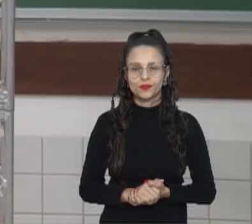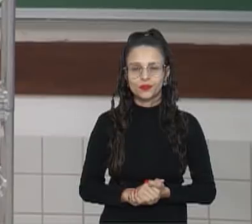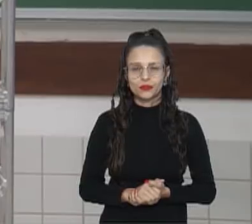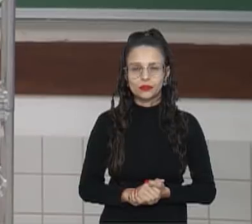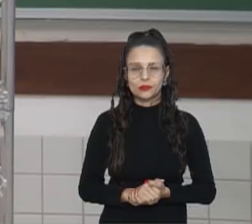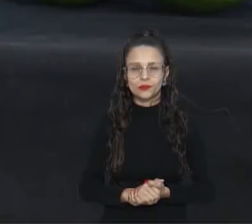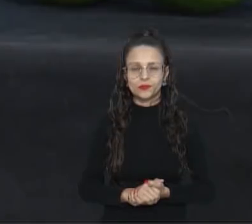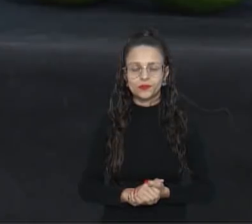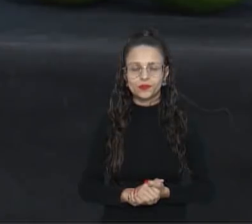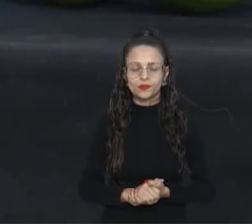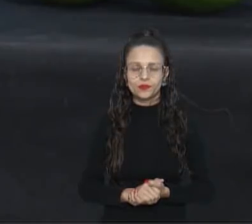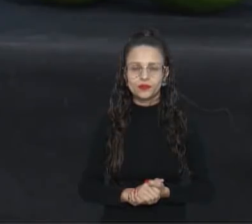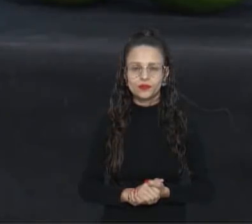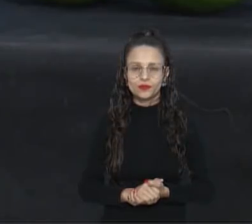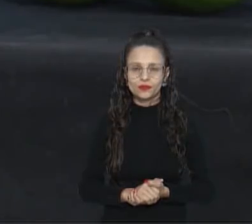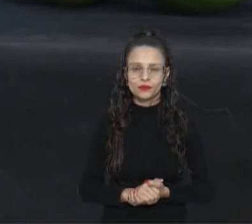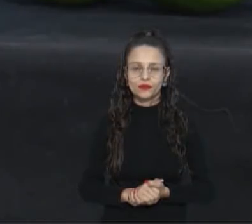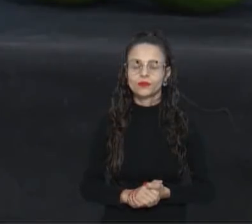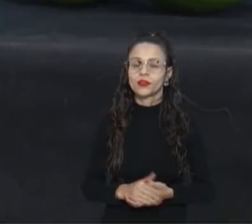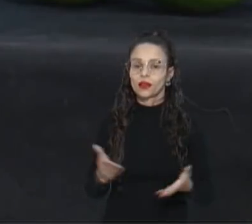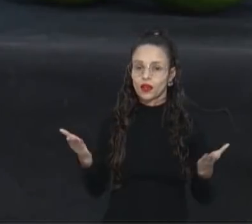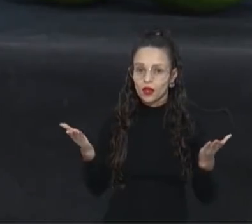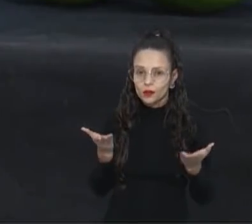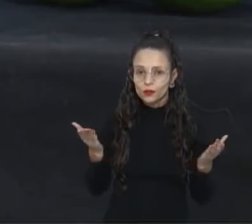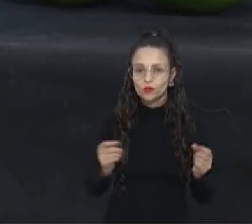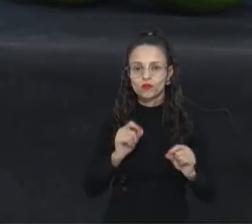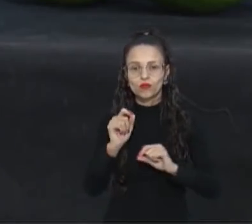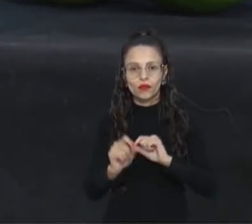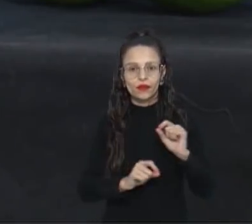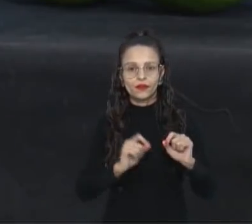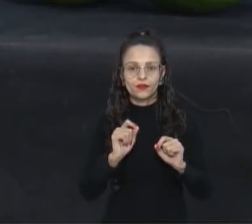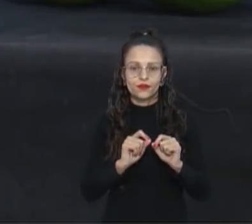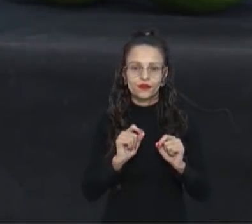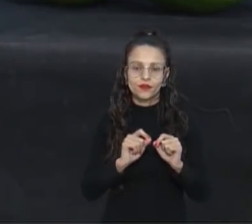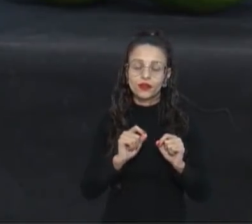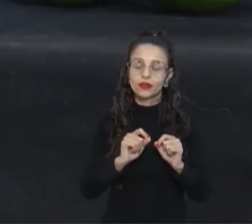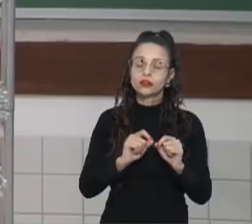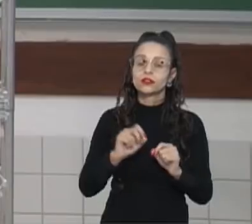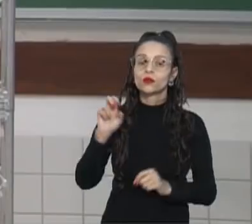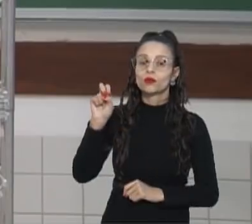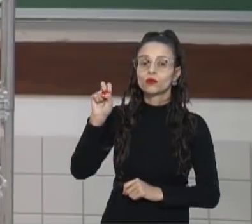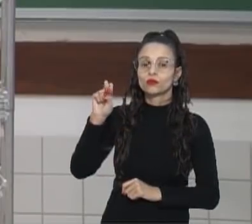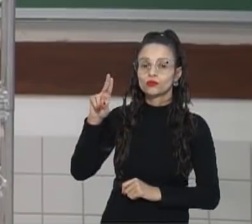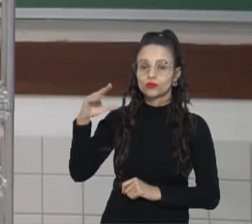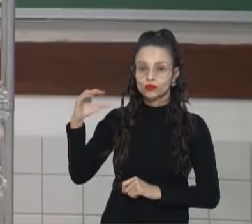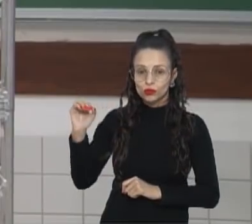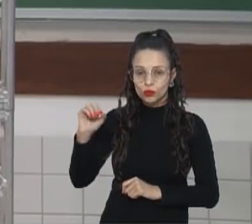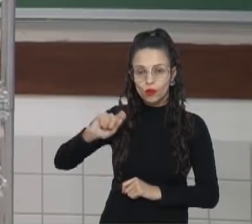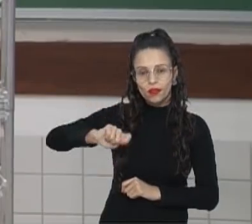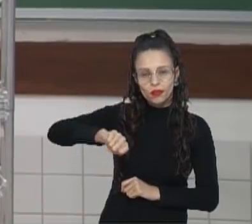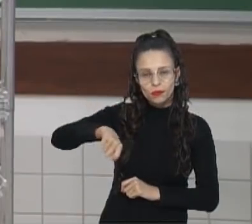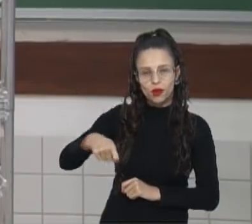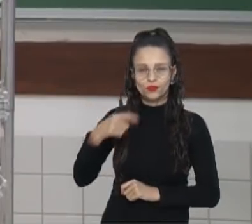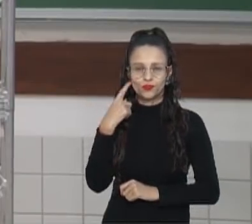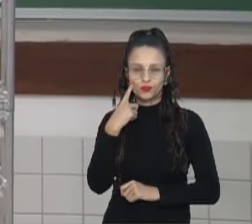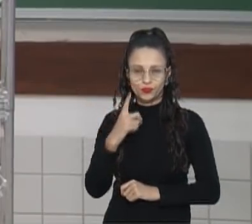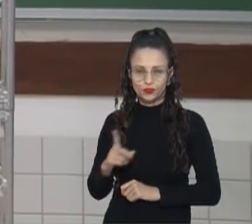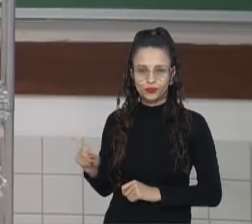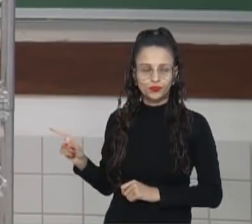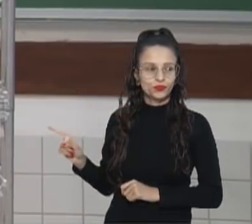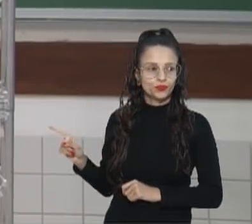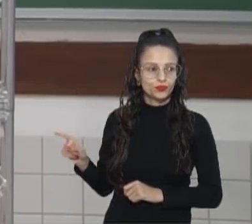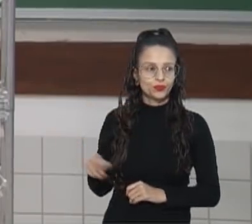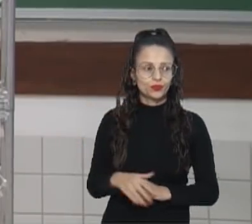nossa coleção de cores. E agora nós vamos fazer com suco de limão. Era um amigo desses limões aqui,